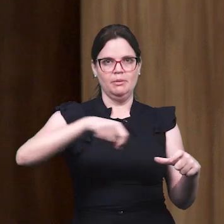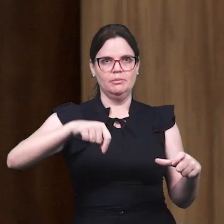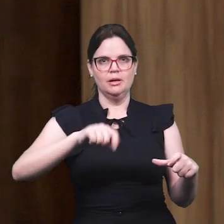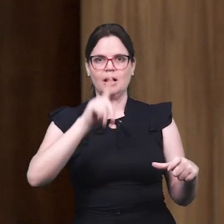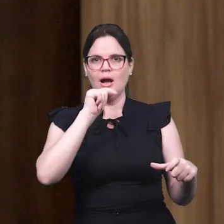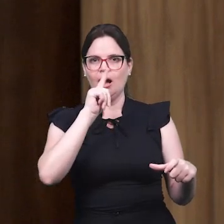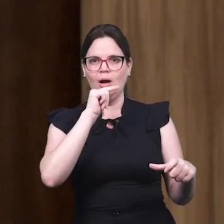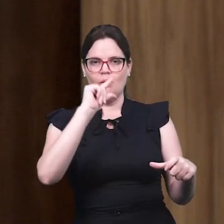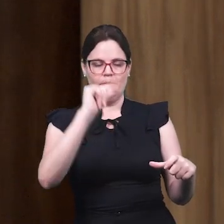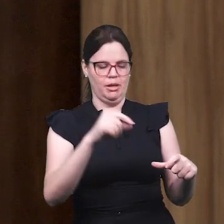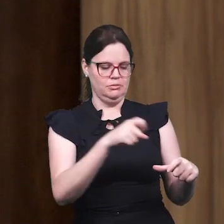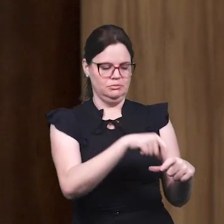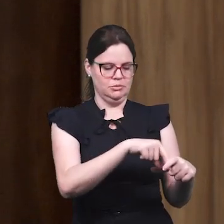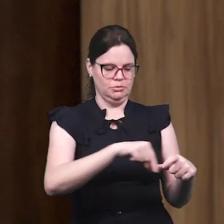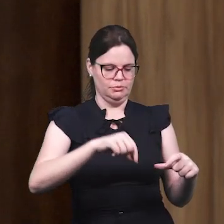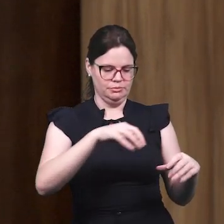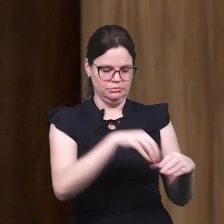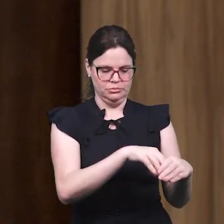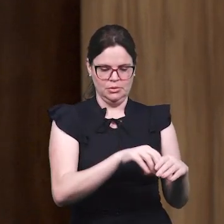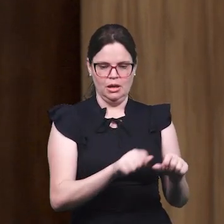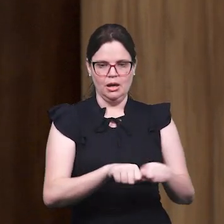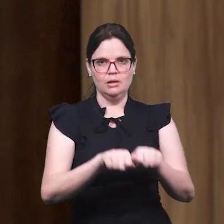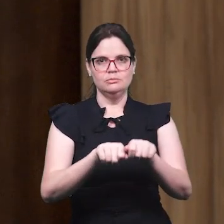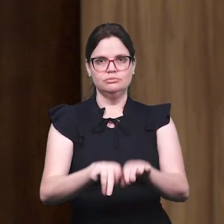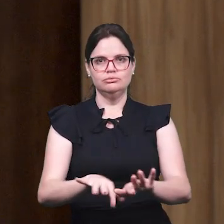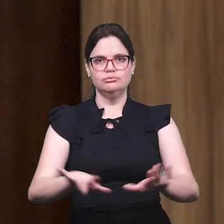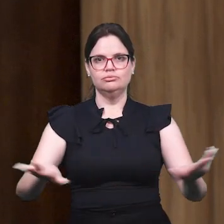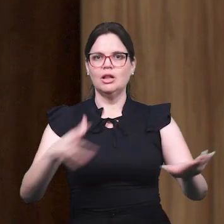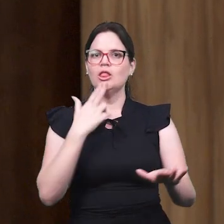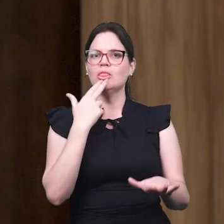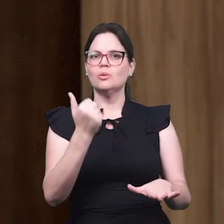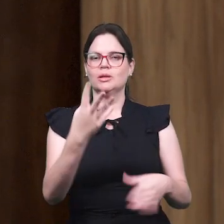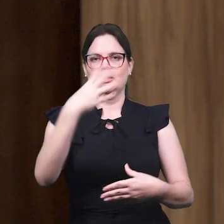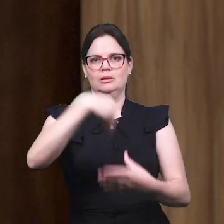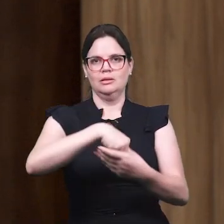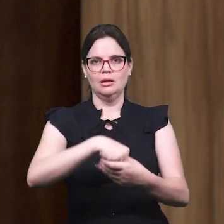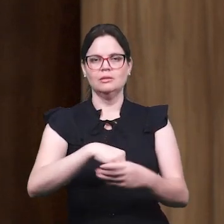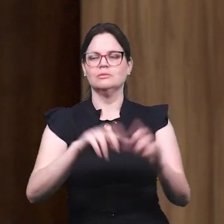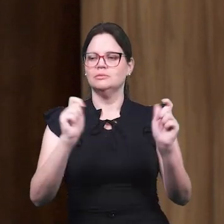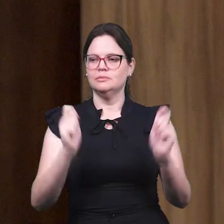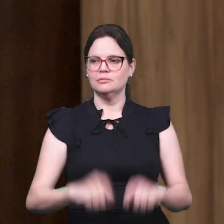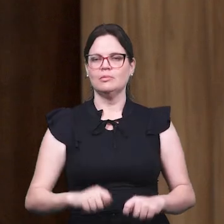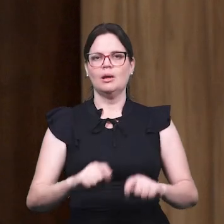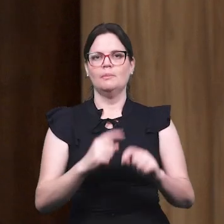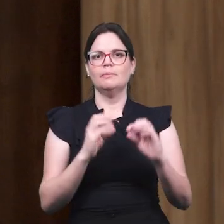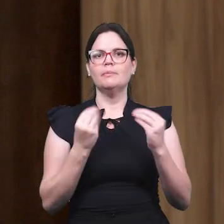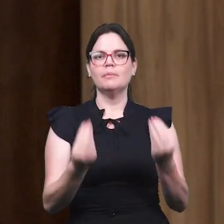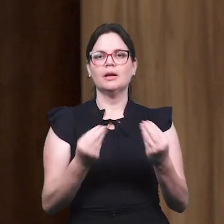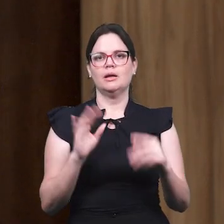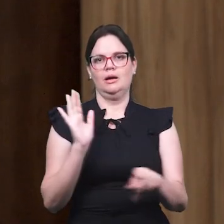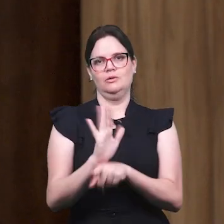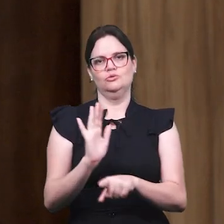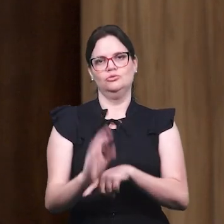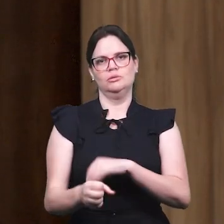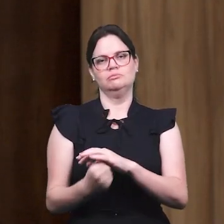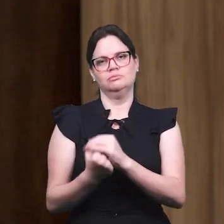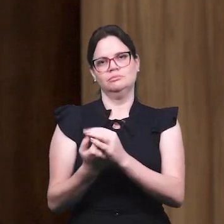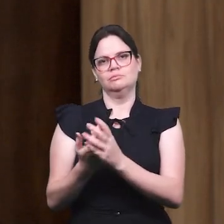menos água e também você consegue colocar ali o nutriente junto para manter esse crescimento, essa